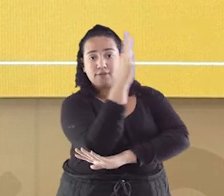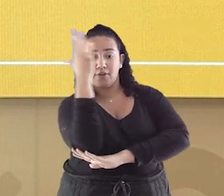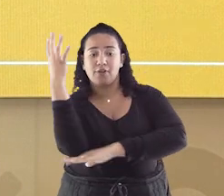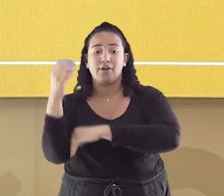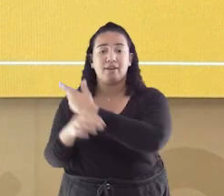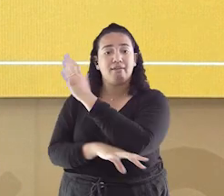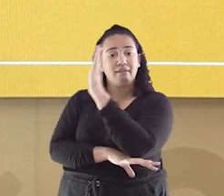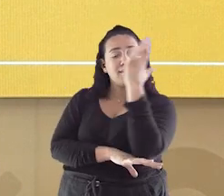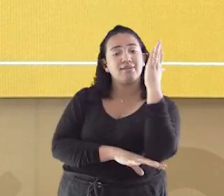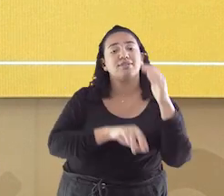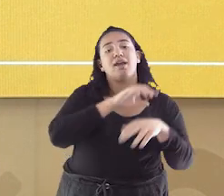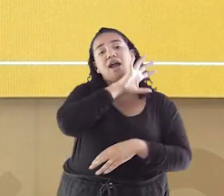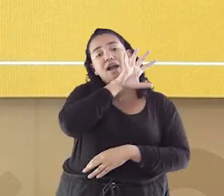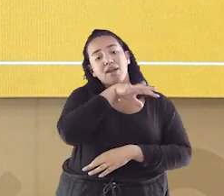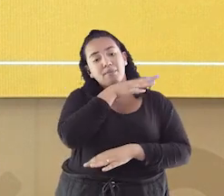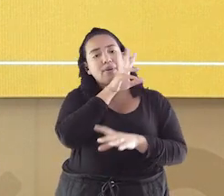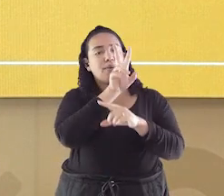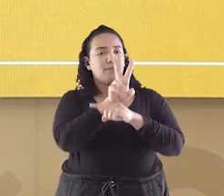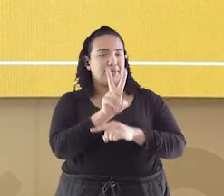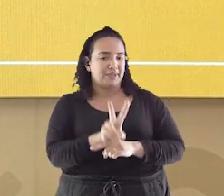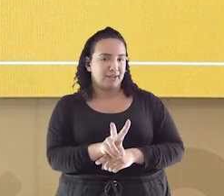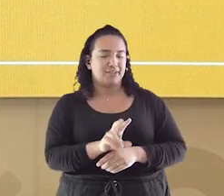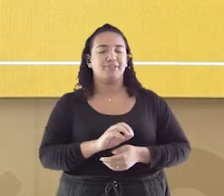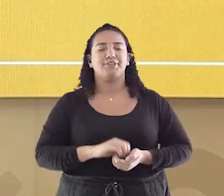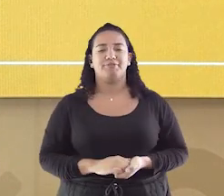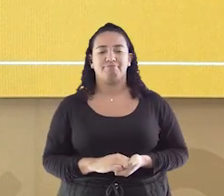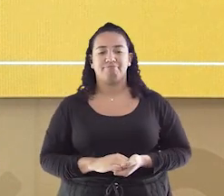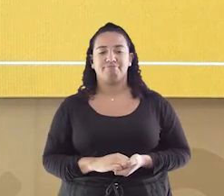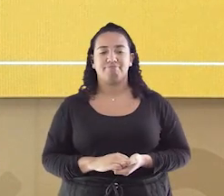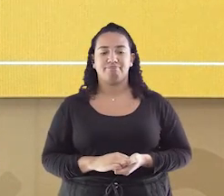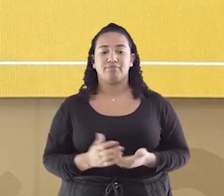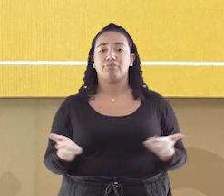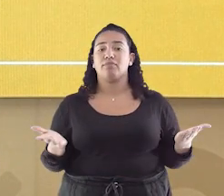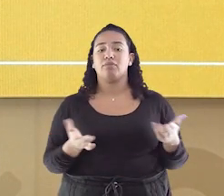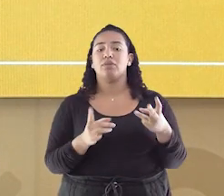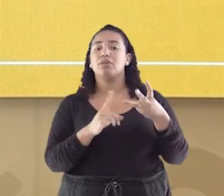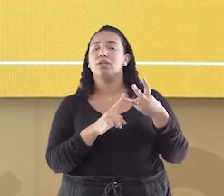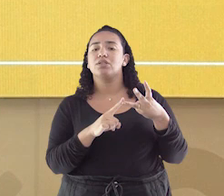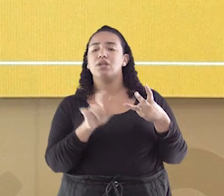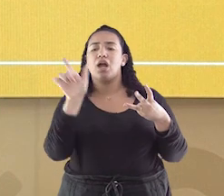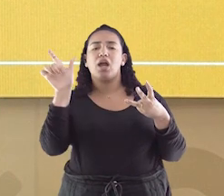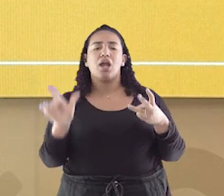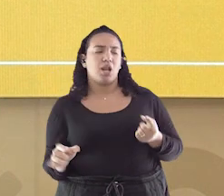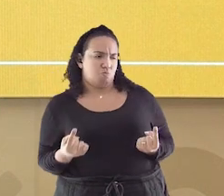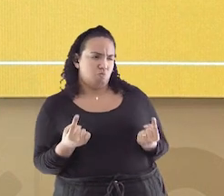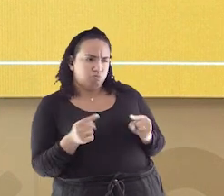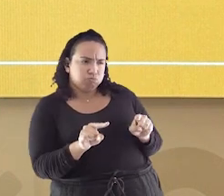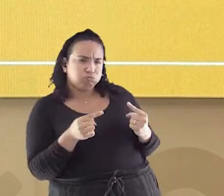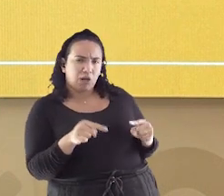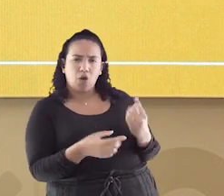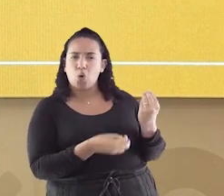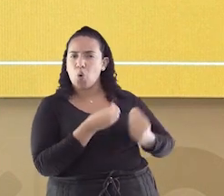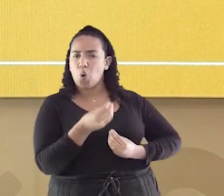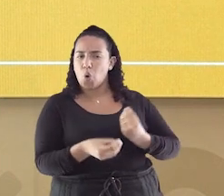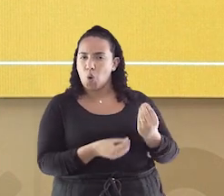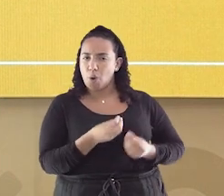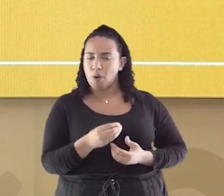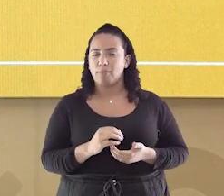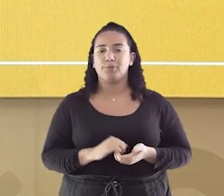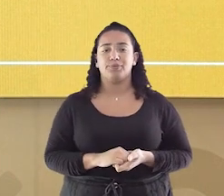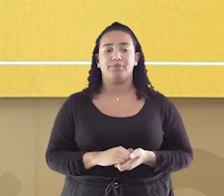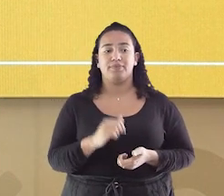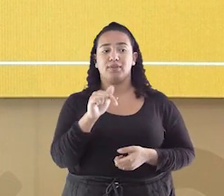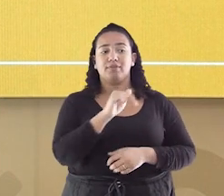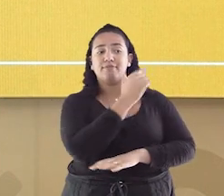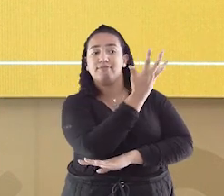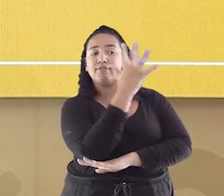os animais. Acertaram? E agora, quais são os truques que ele usa para fazer suas proteções? Ou seja,